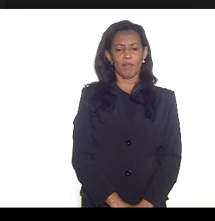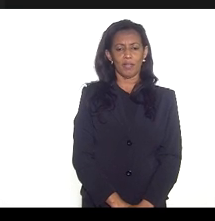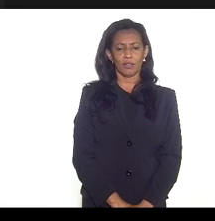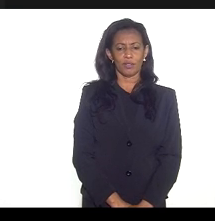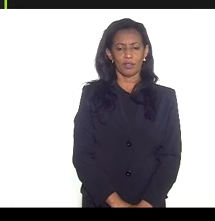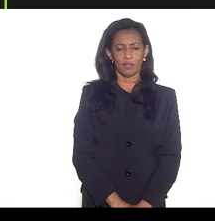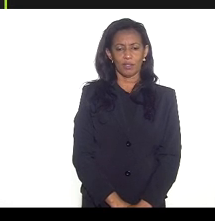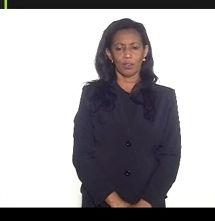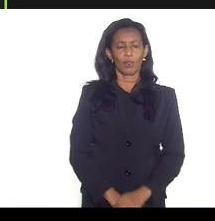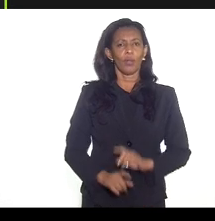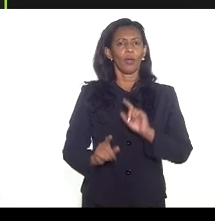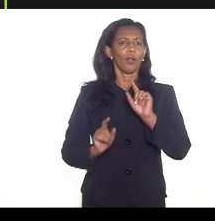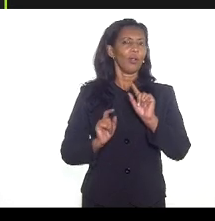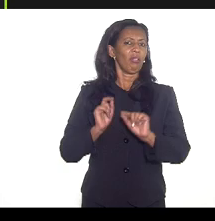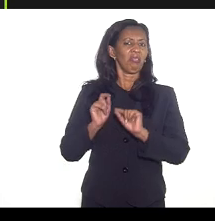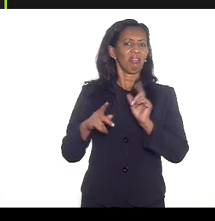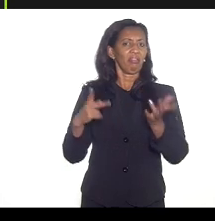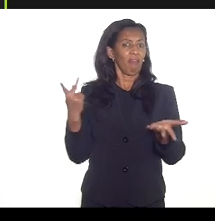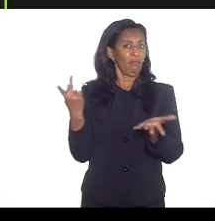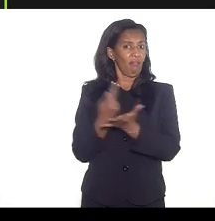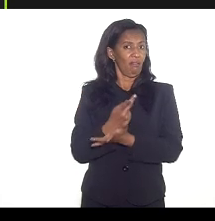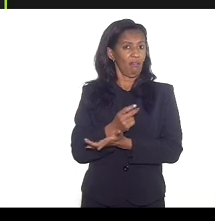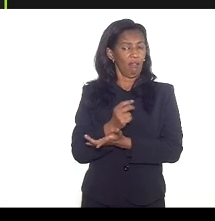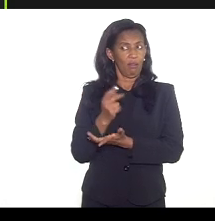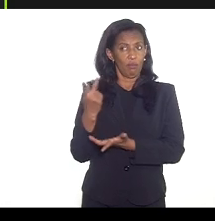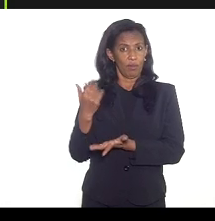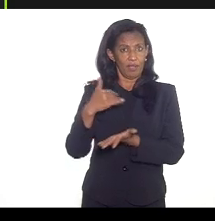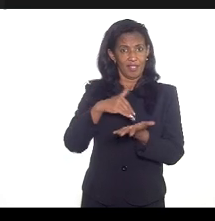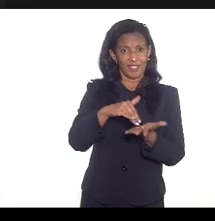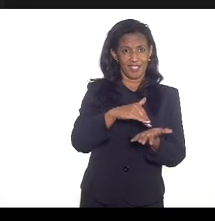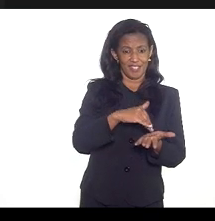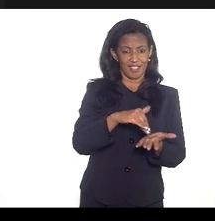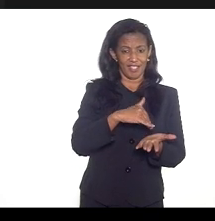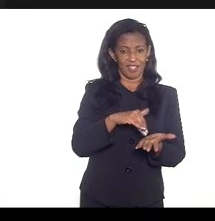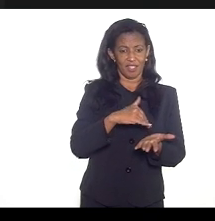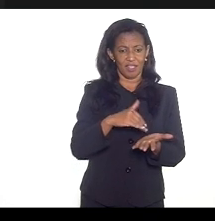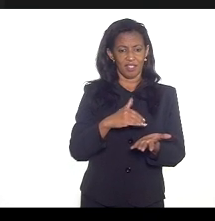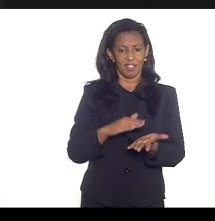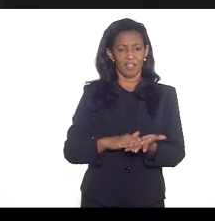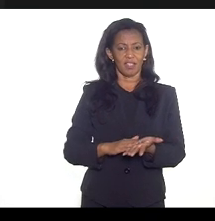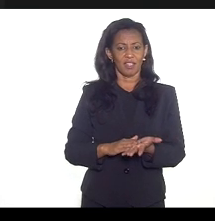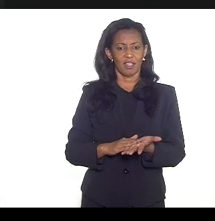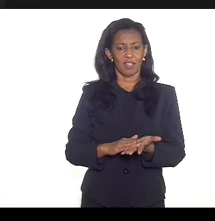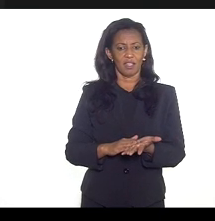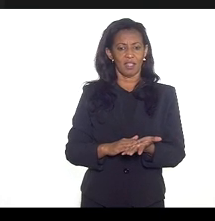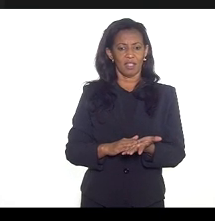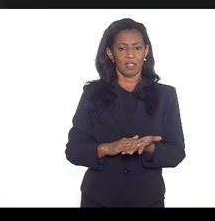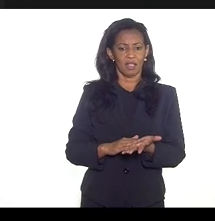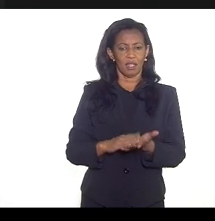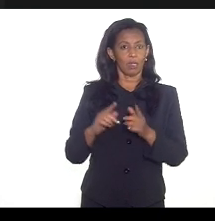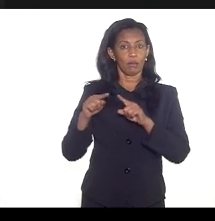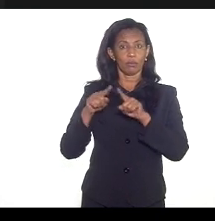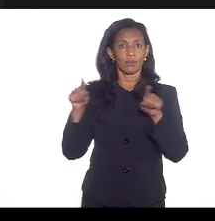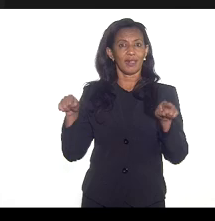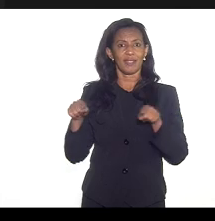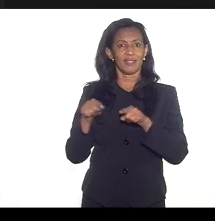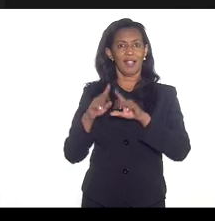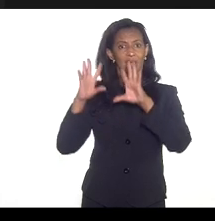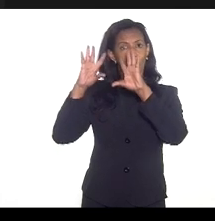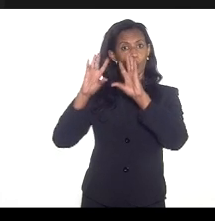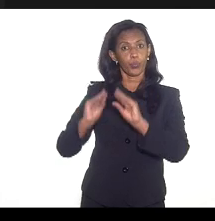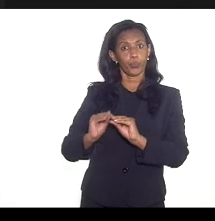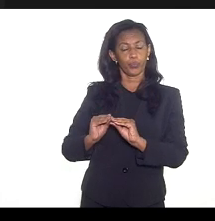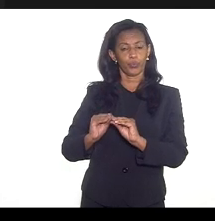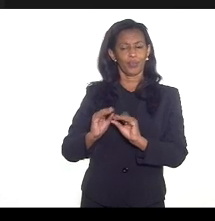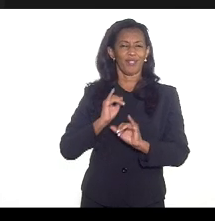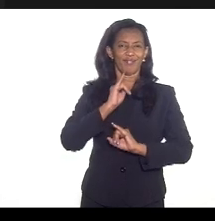O que, que aconteceu? Só foi com a secretária? Foi. Sim, eu acho que ela caiu da sala. Ela não está mais na sala nesse momento.